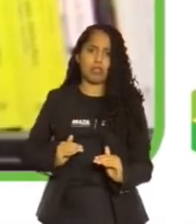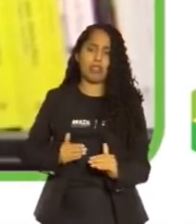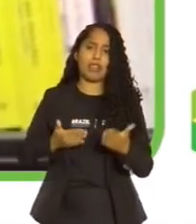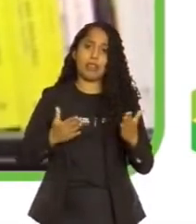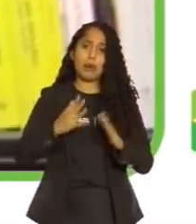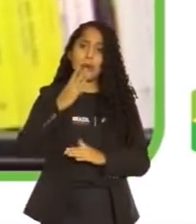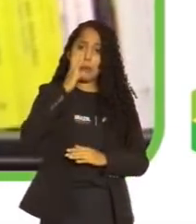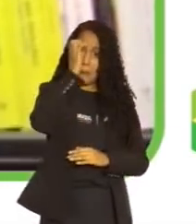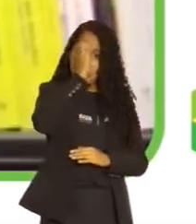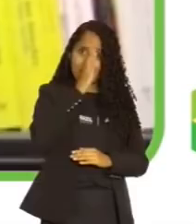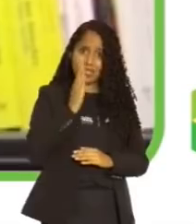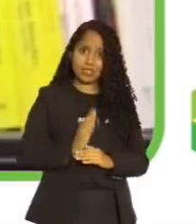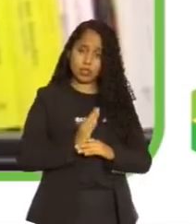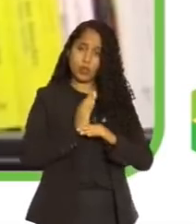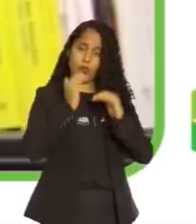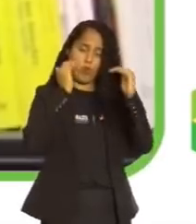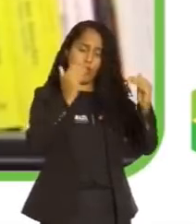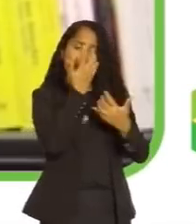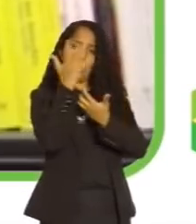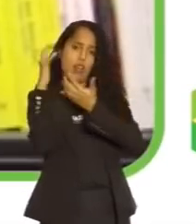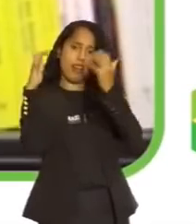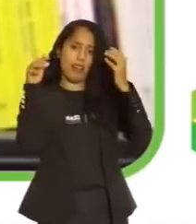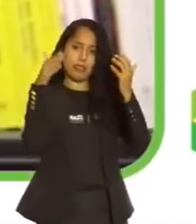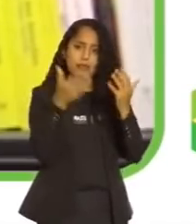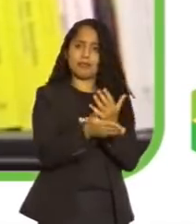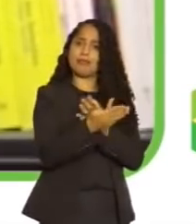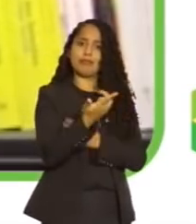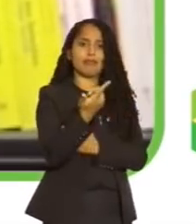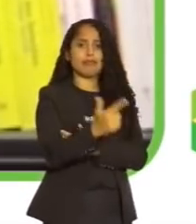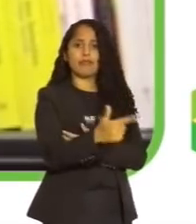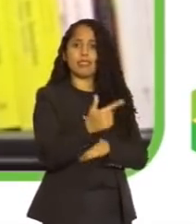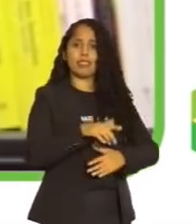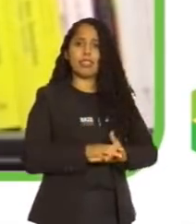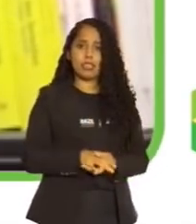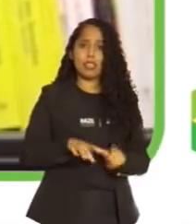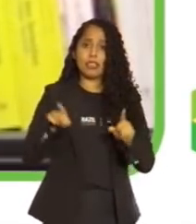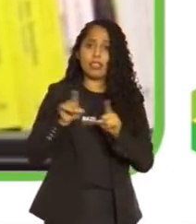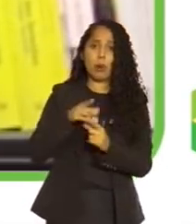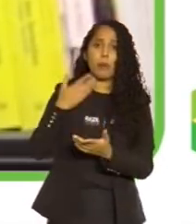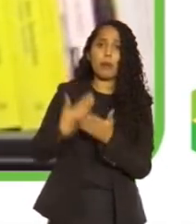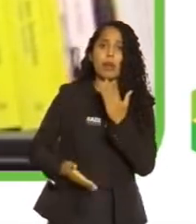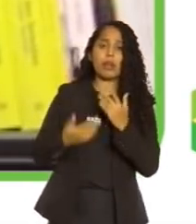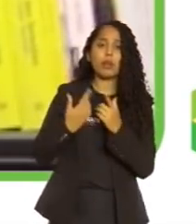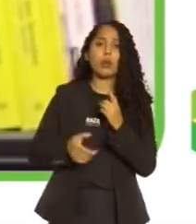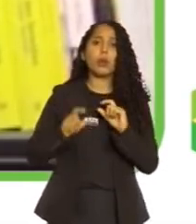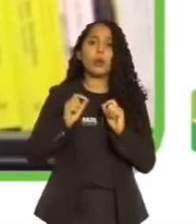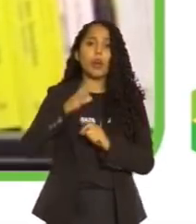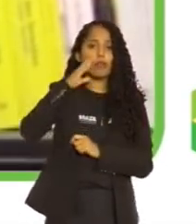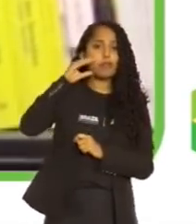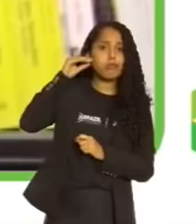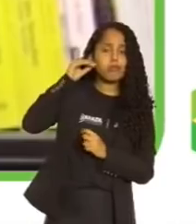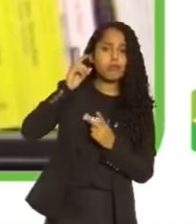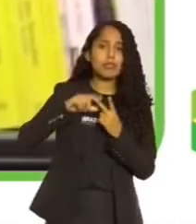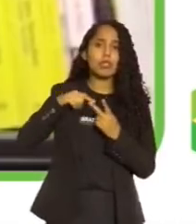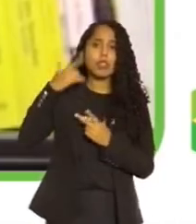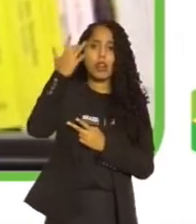de desrespeito ambiental. E perdemos, Ciro, Fernando, Luciano, Eduardo,